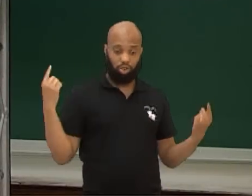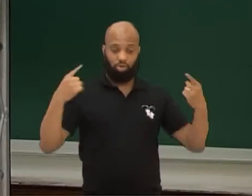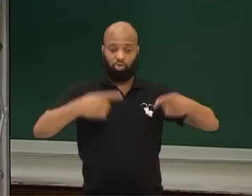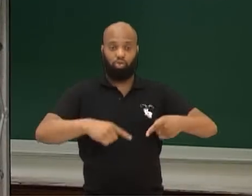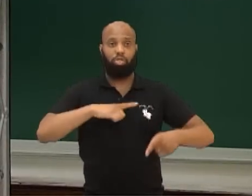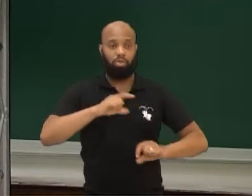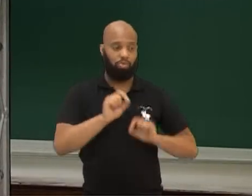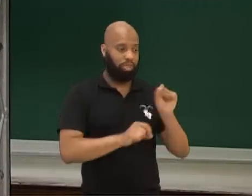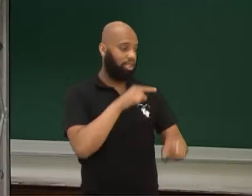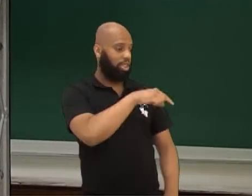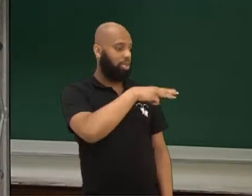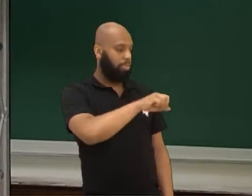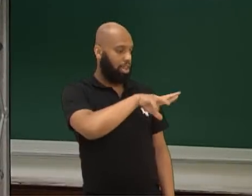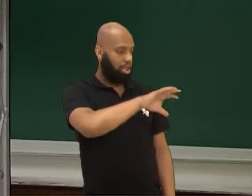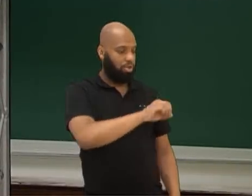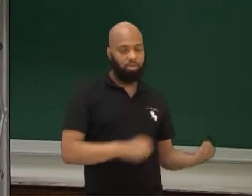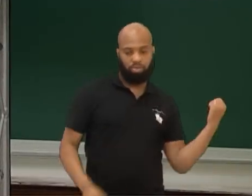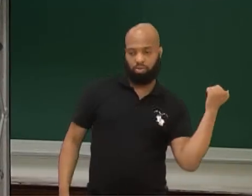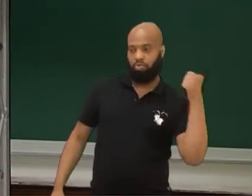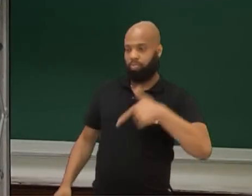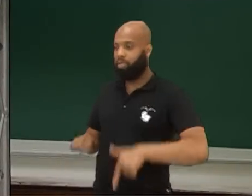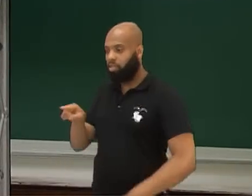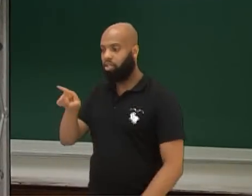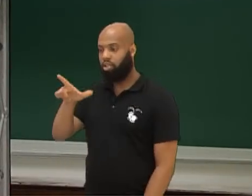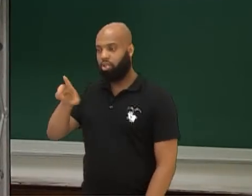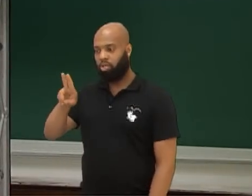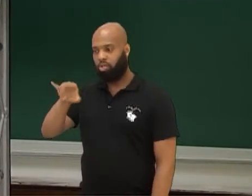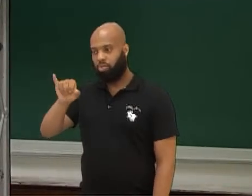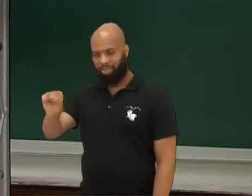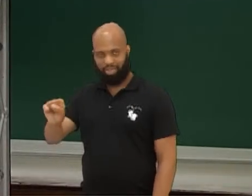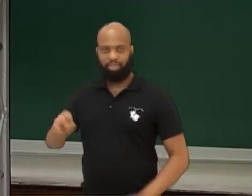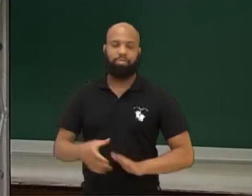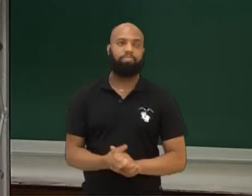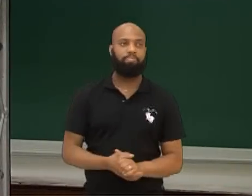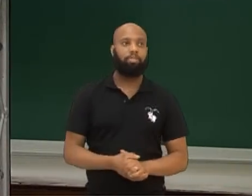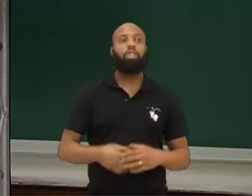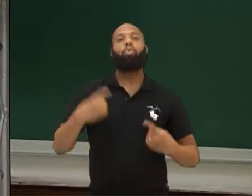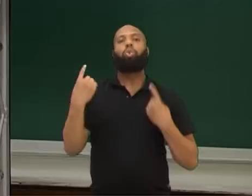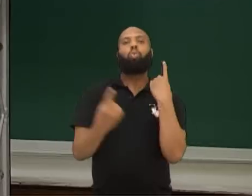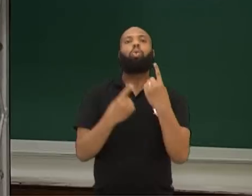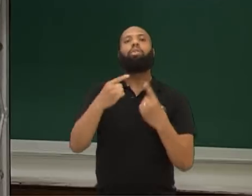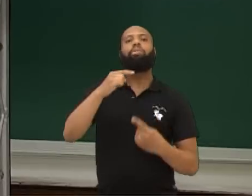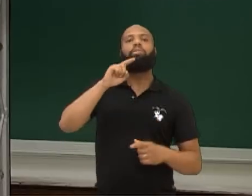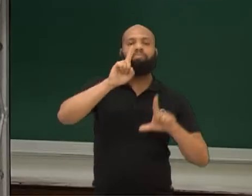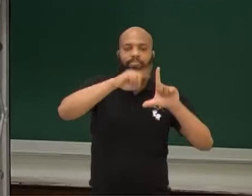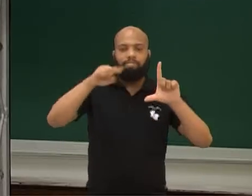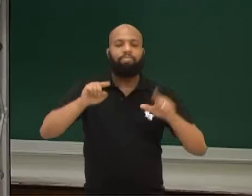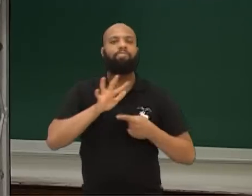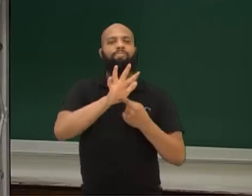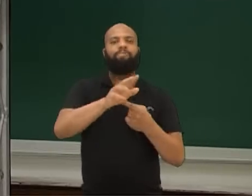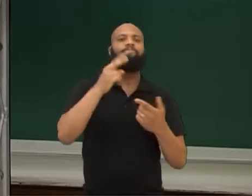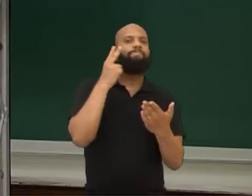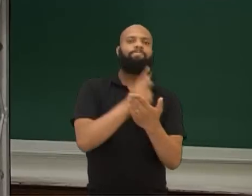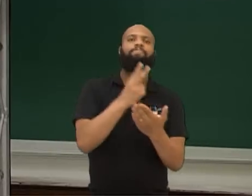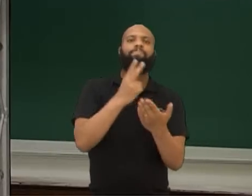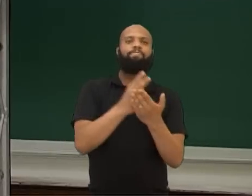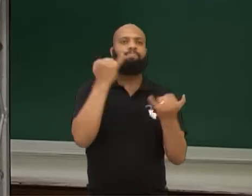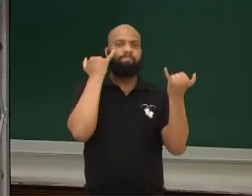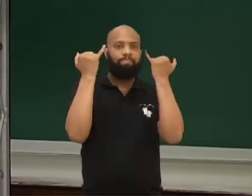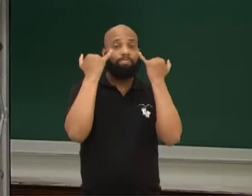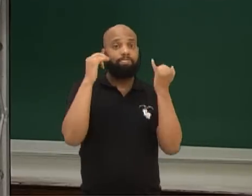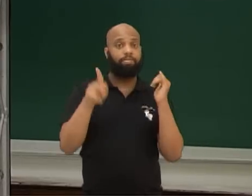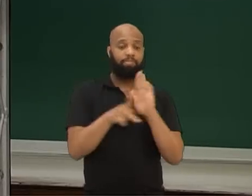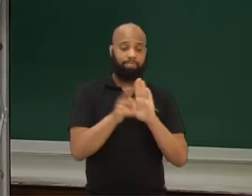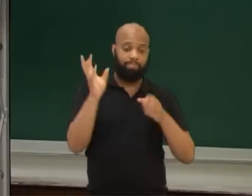jogo, o Mário foi melhor que o Luiz. O Mário quase acertou o dobro, né? Qual é o gráfico que apresenta as informações contidas